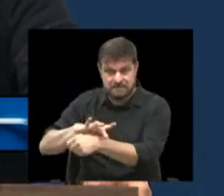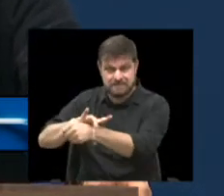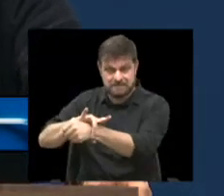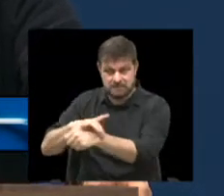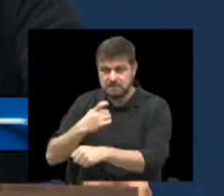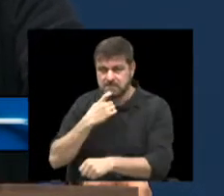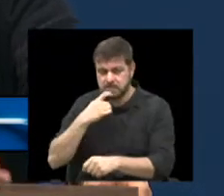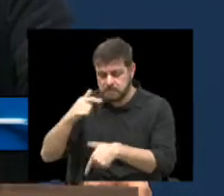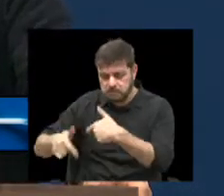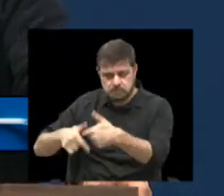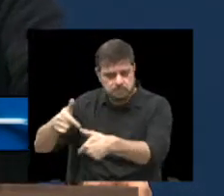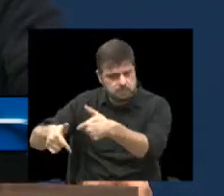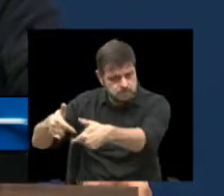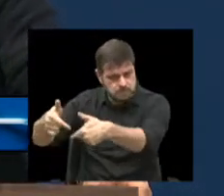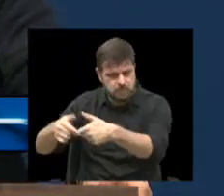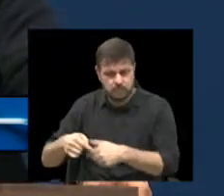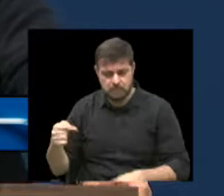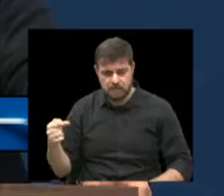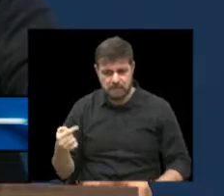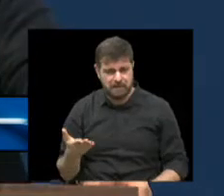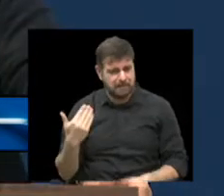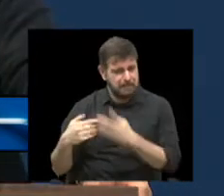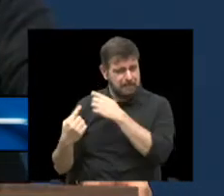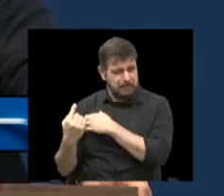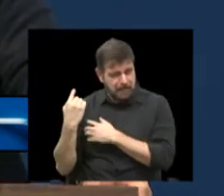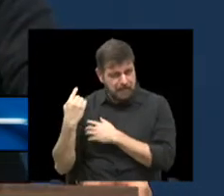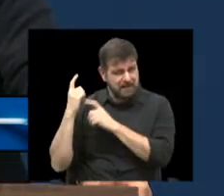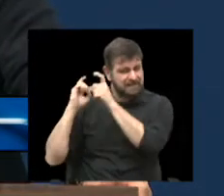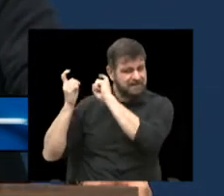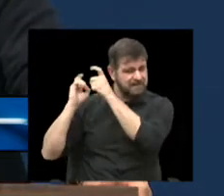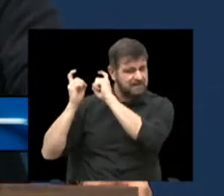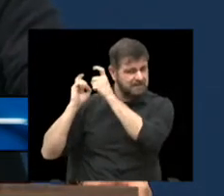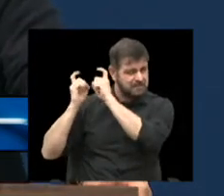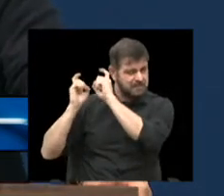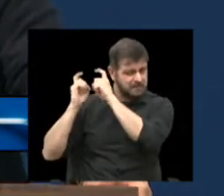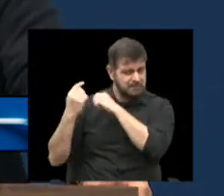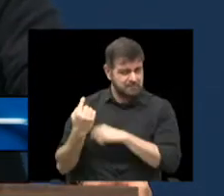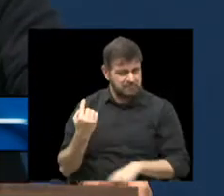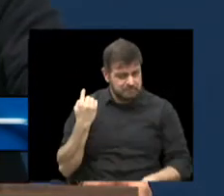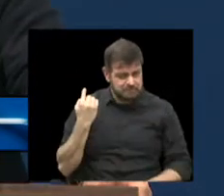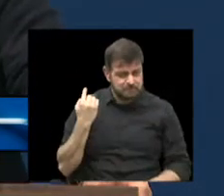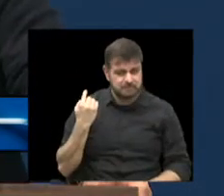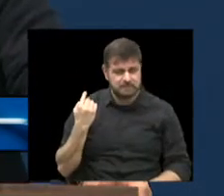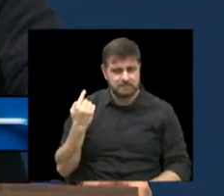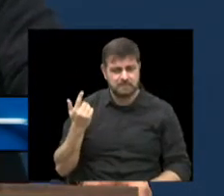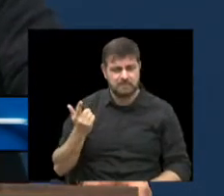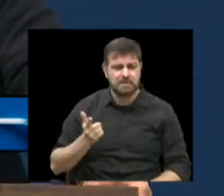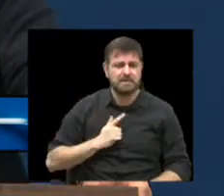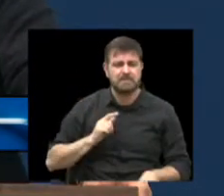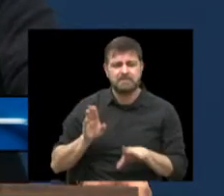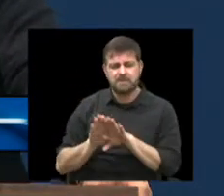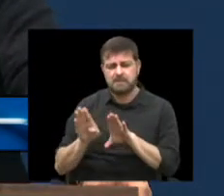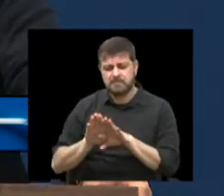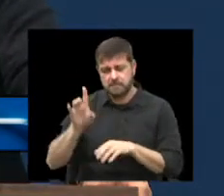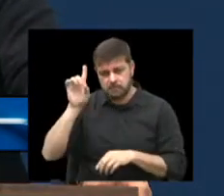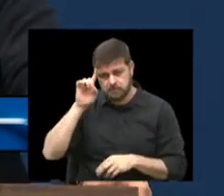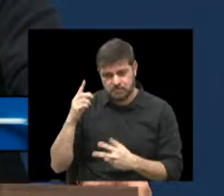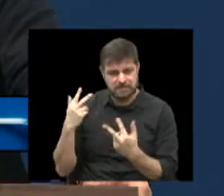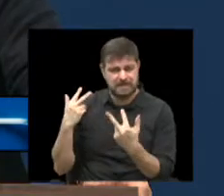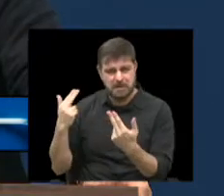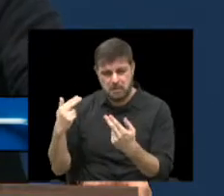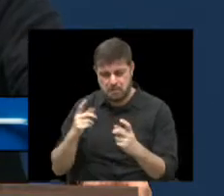mas naquela reunião que nós tivemos passada, tivemos também no mesmo dia uma